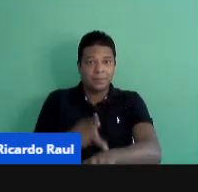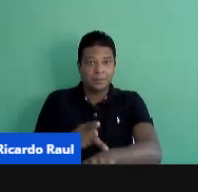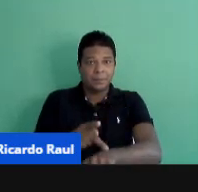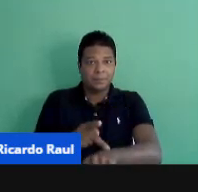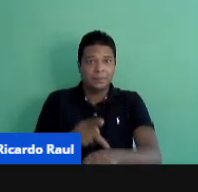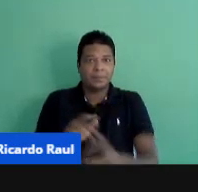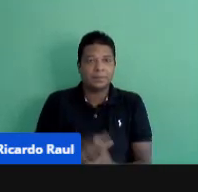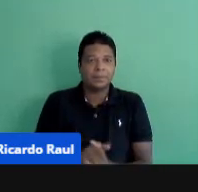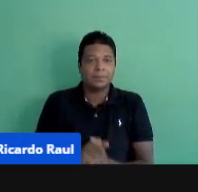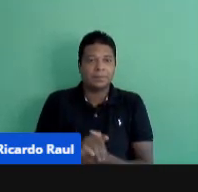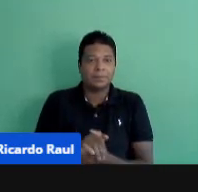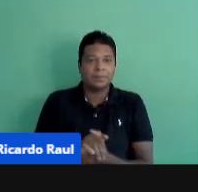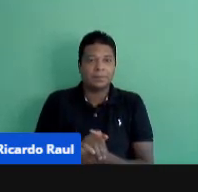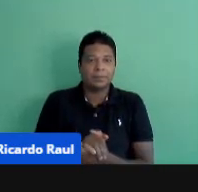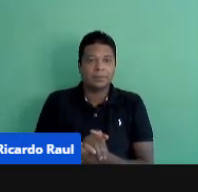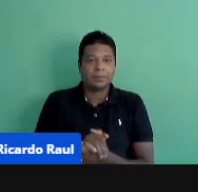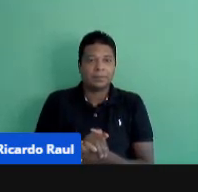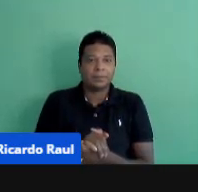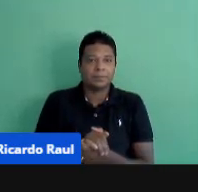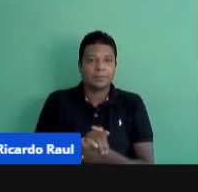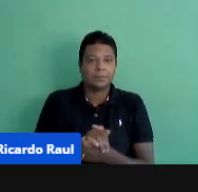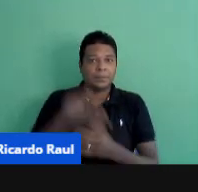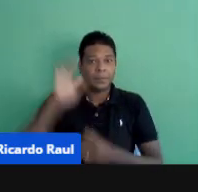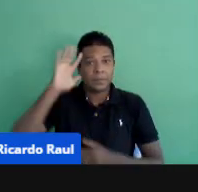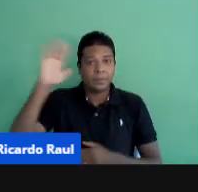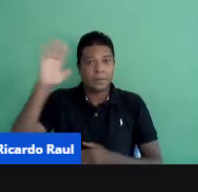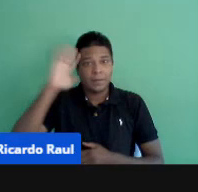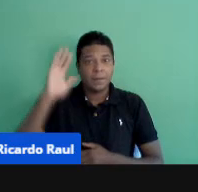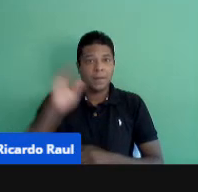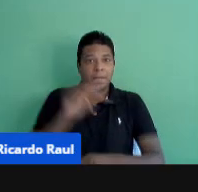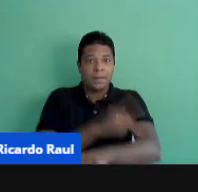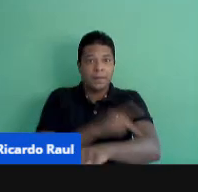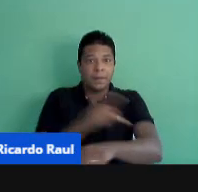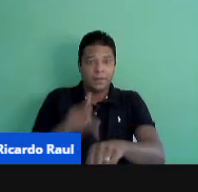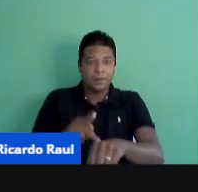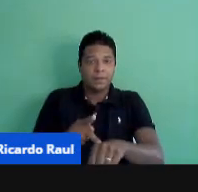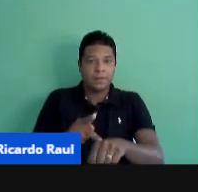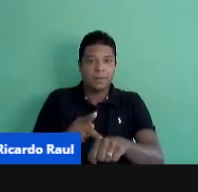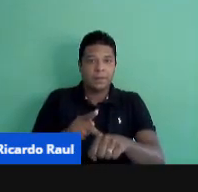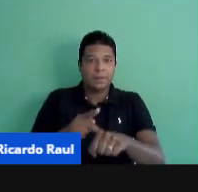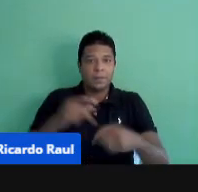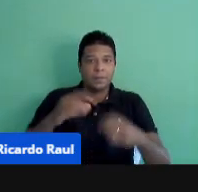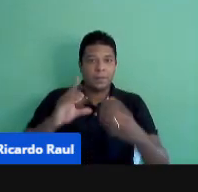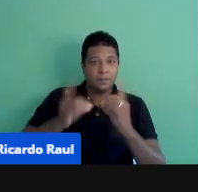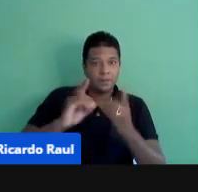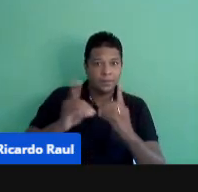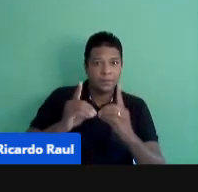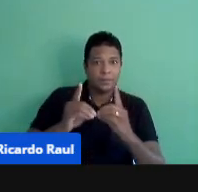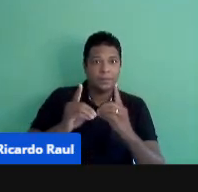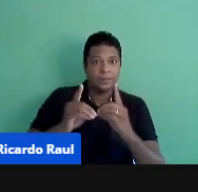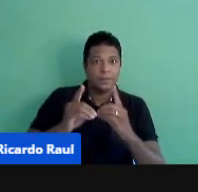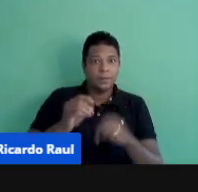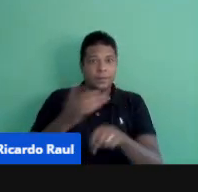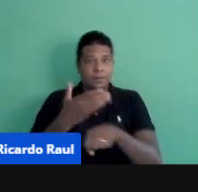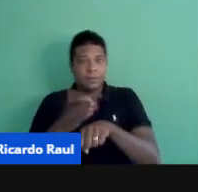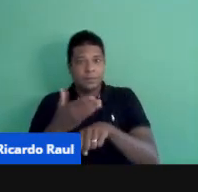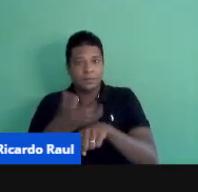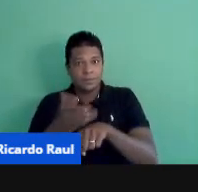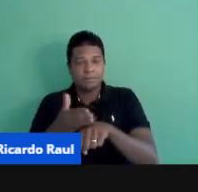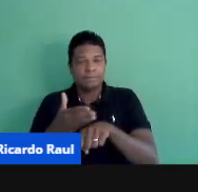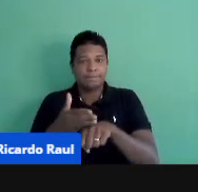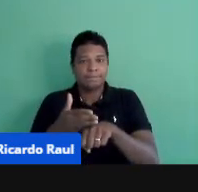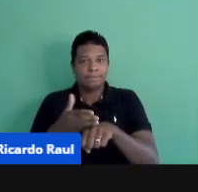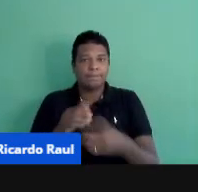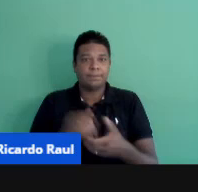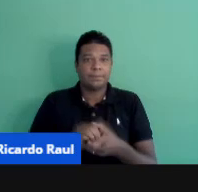online, as reflexões pedagógicas, diálogos entre a teoria e a prática. E hoje nós temos como tema Caderno Base de